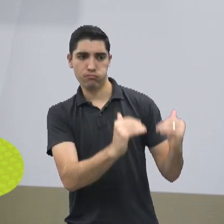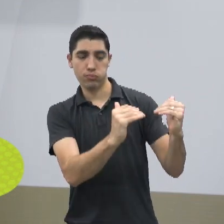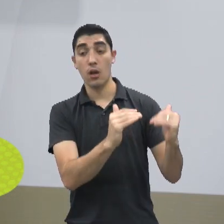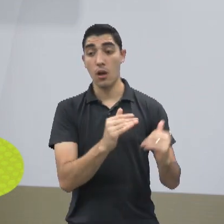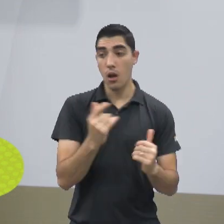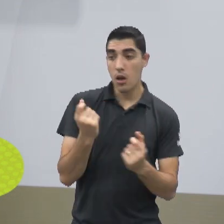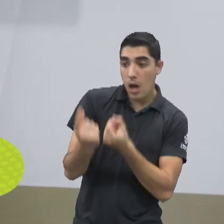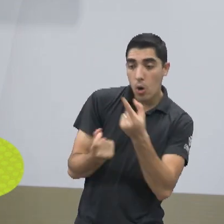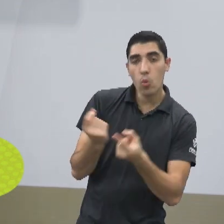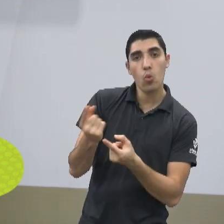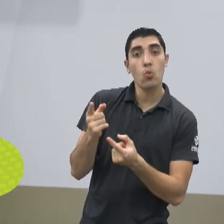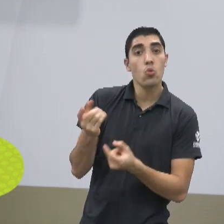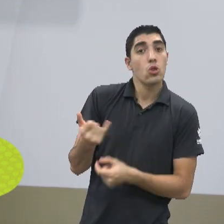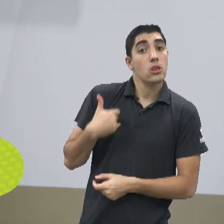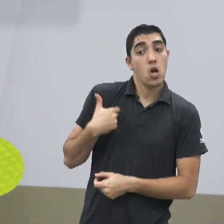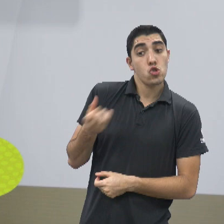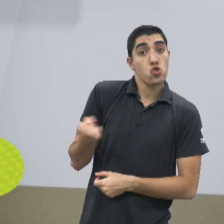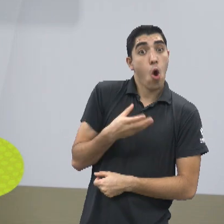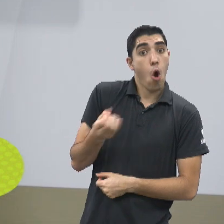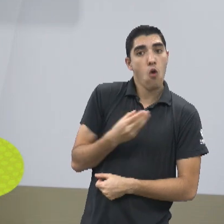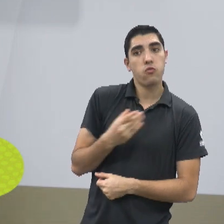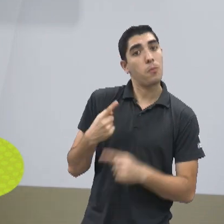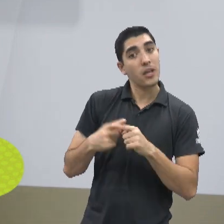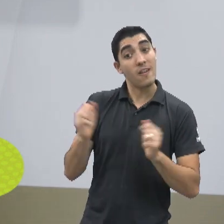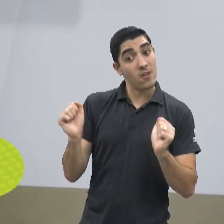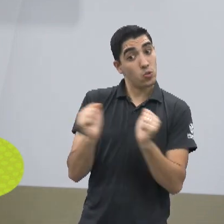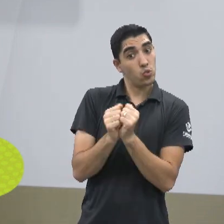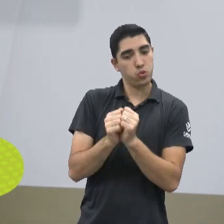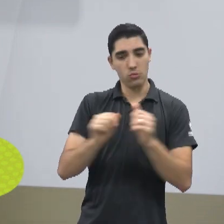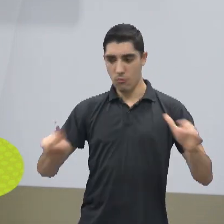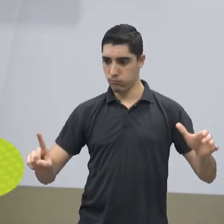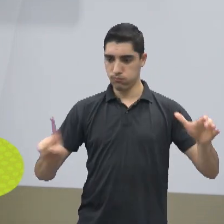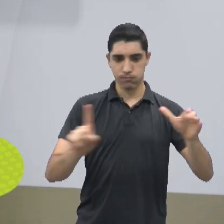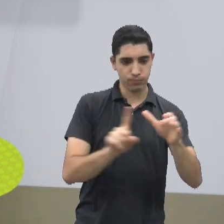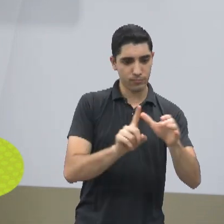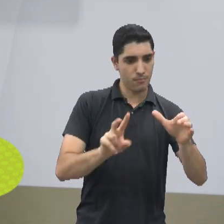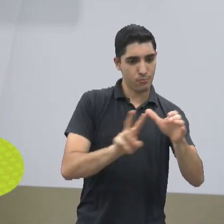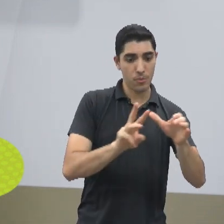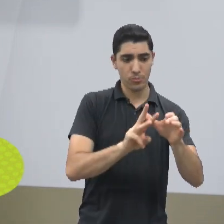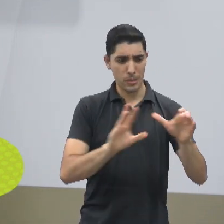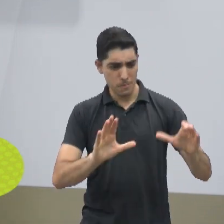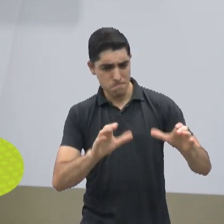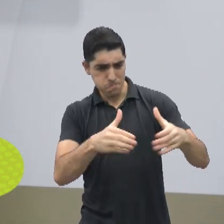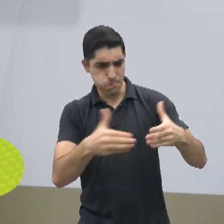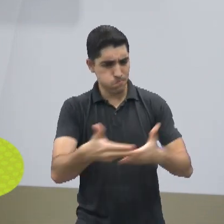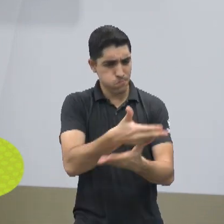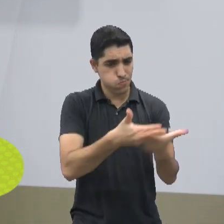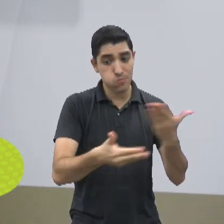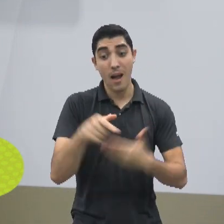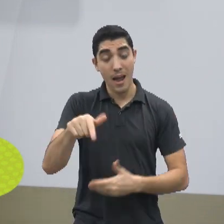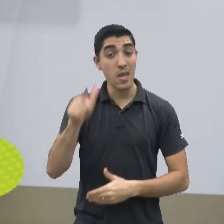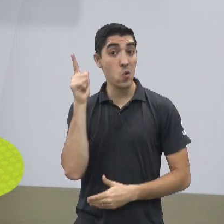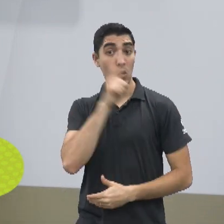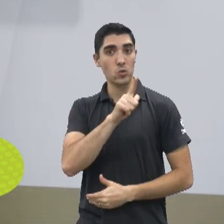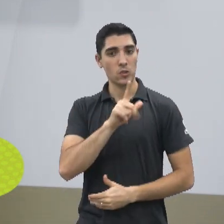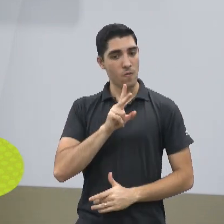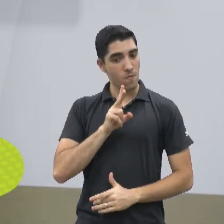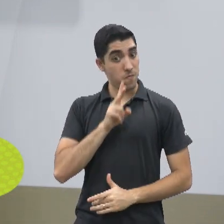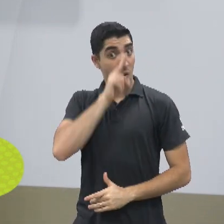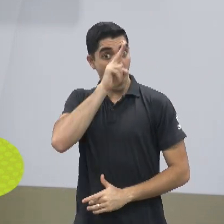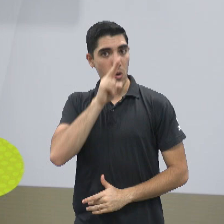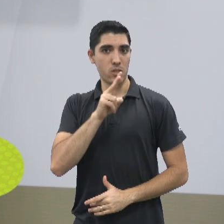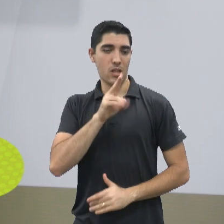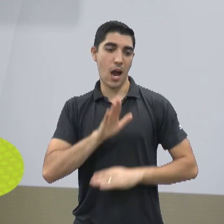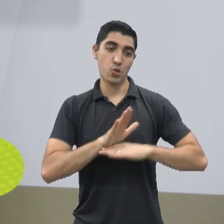novos para que esportivamente e fisicamente o time tenha mais força para aguentar o campeonato. E ele jogou